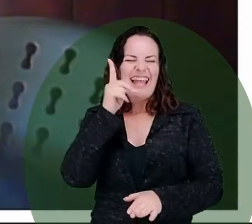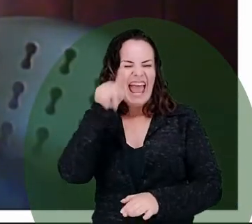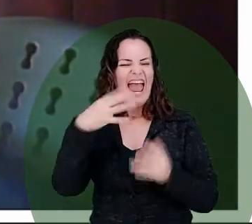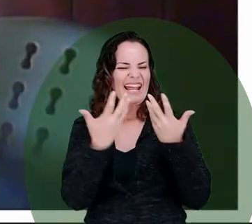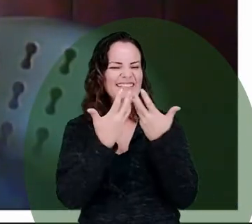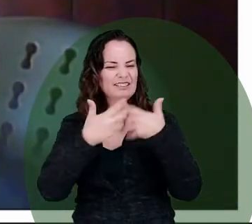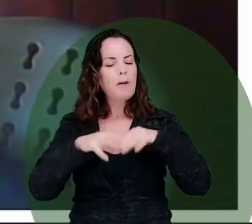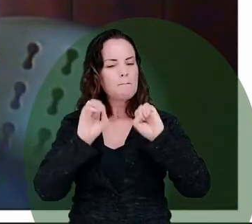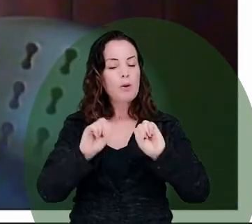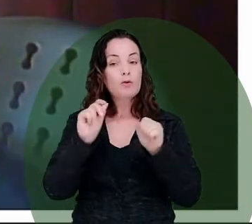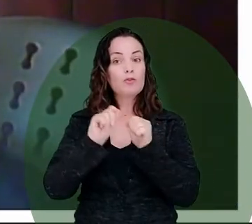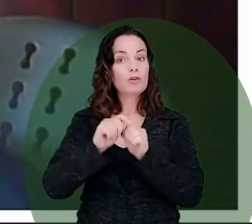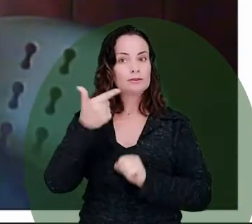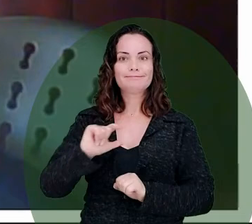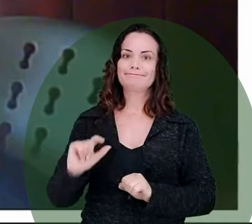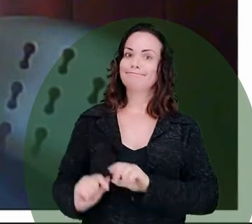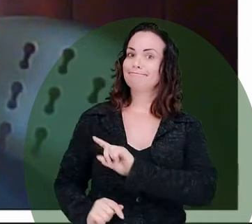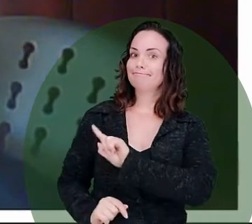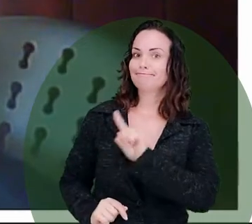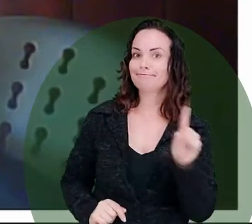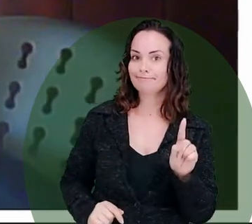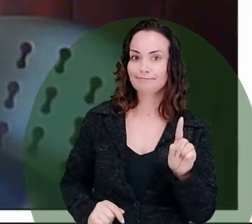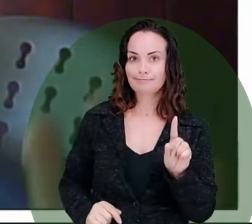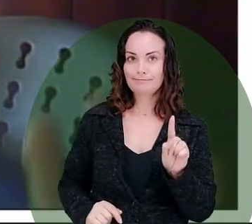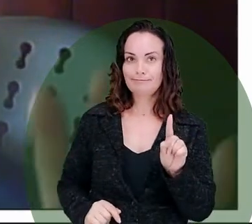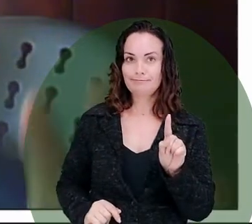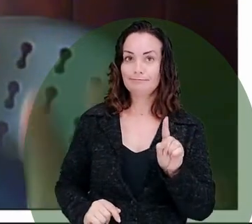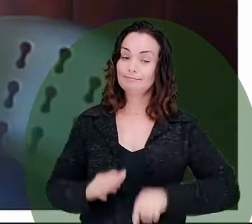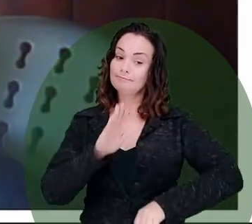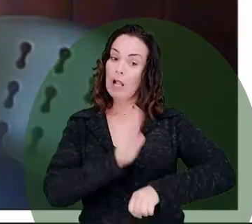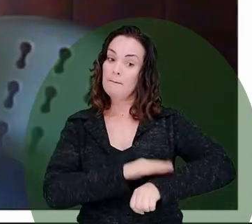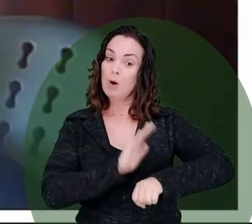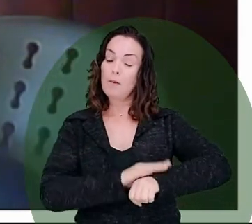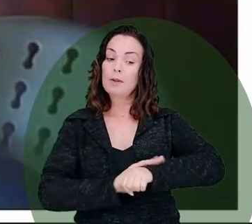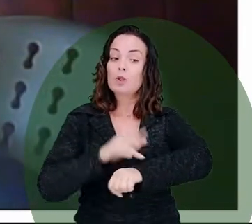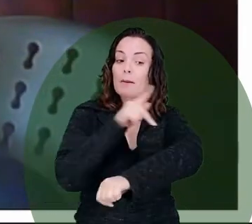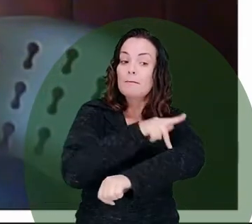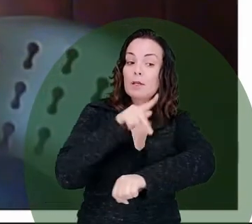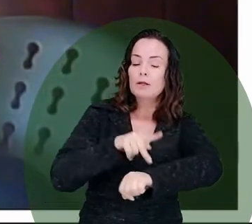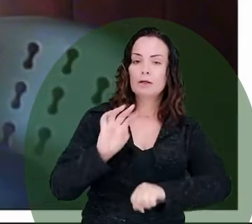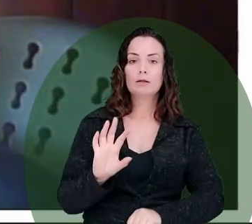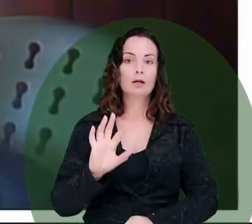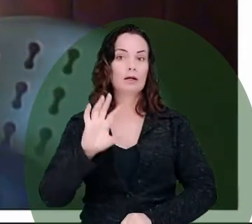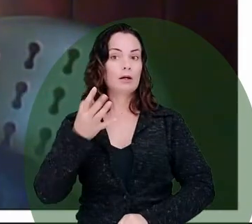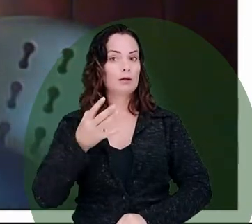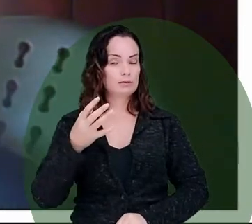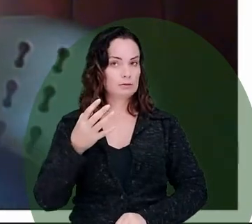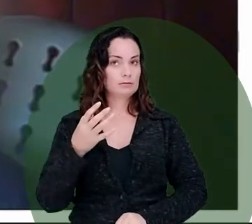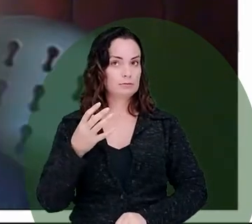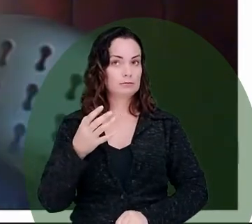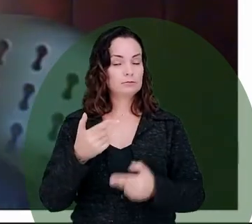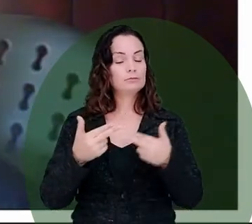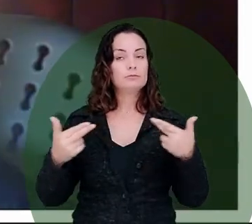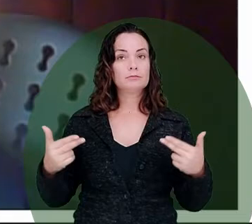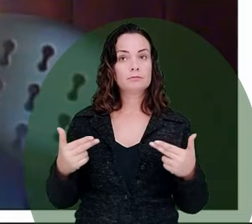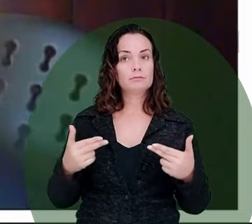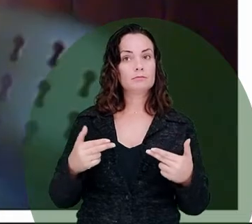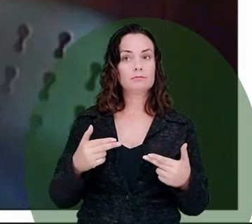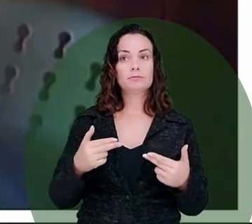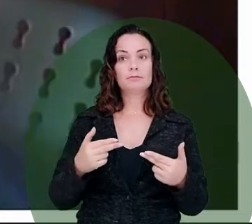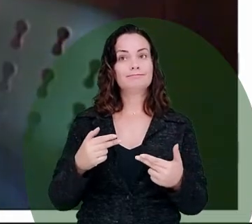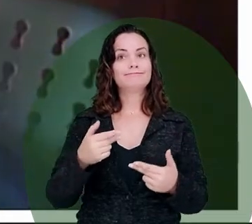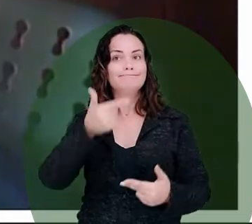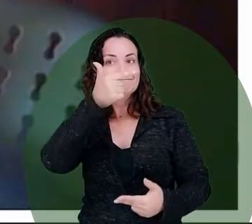então a gente pode repetir. Não, não pode. Há momentos pedagógicos que acontecem numa situação, você